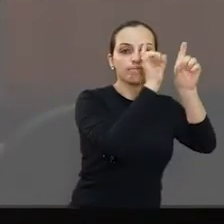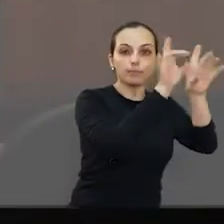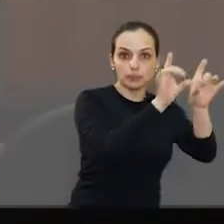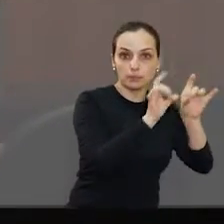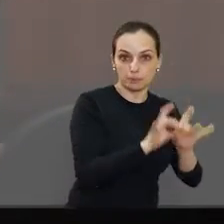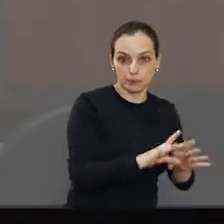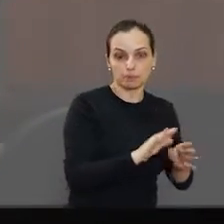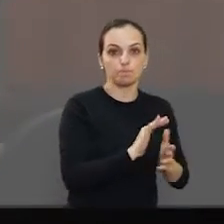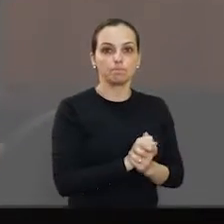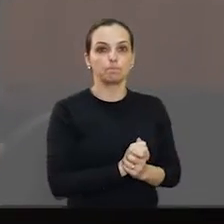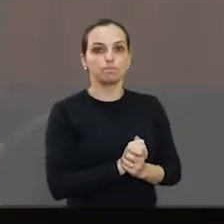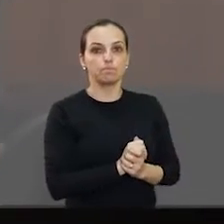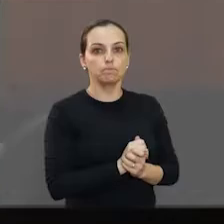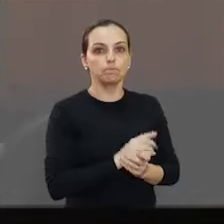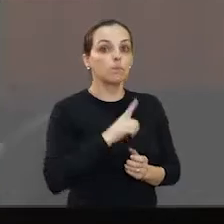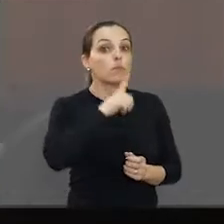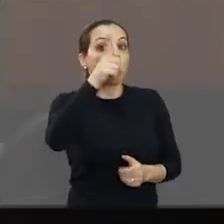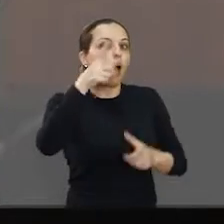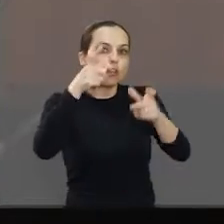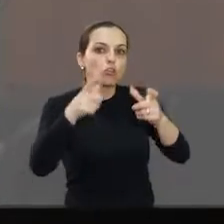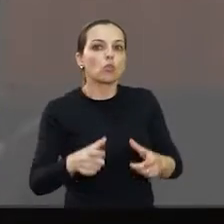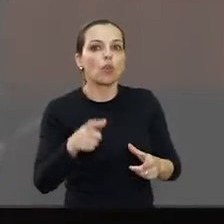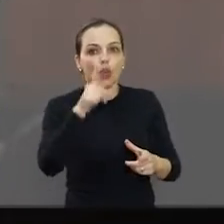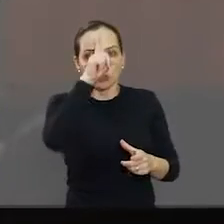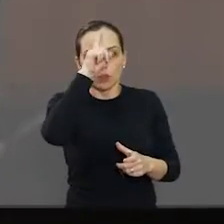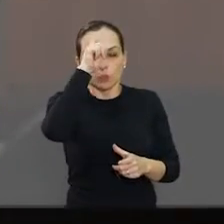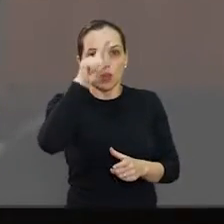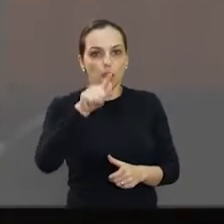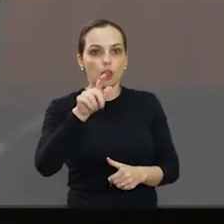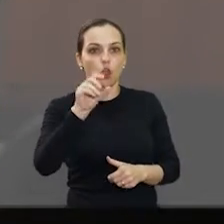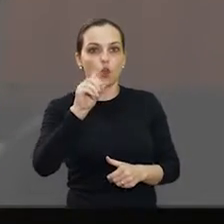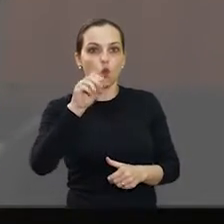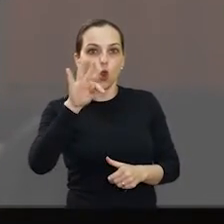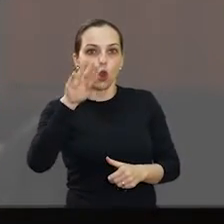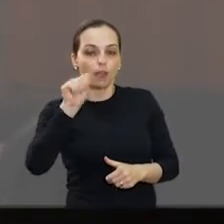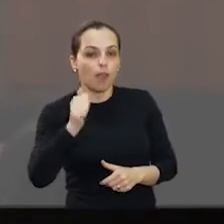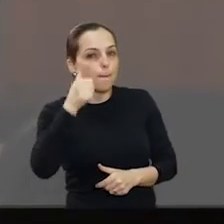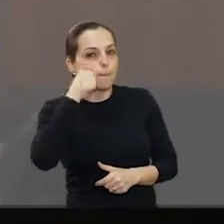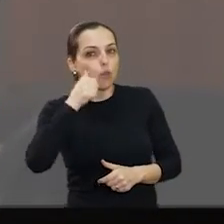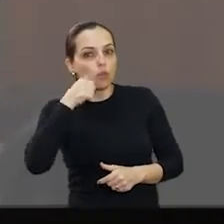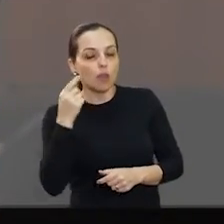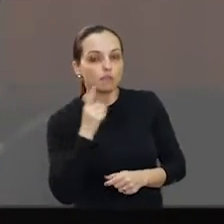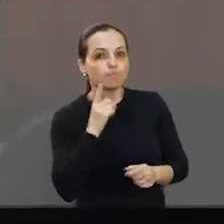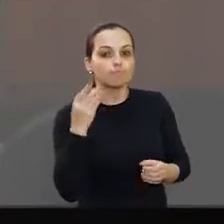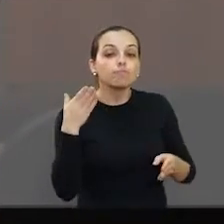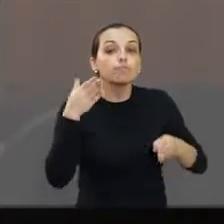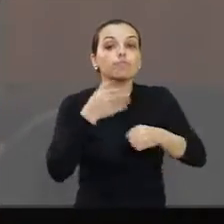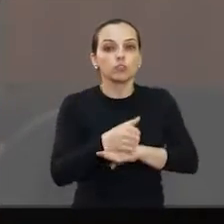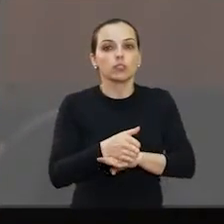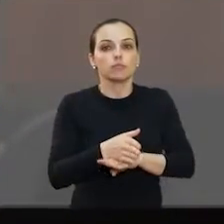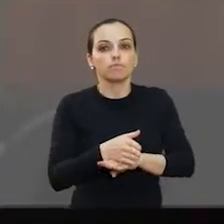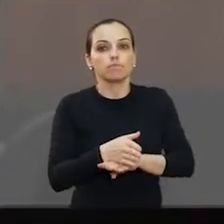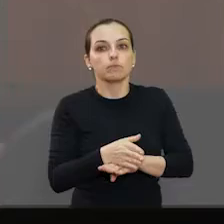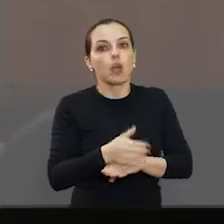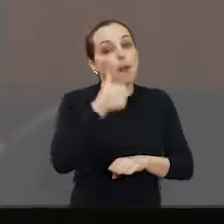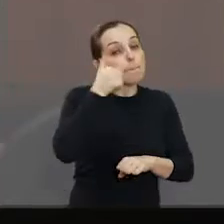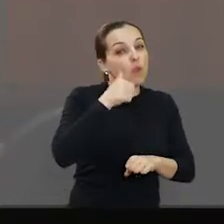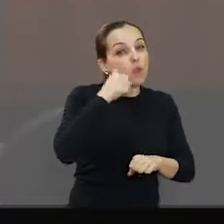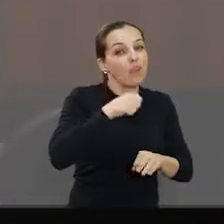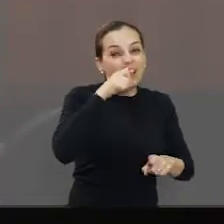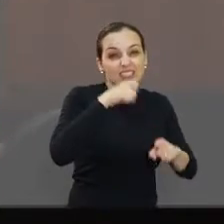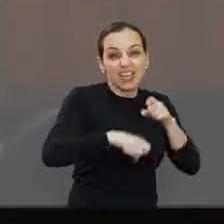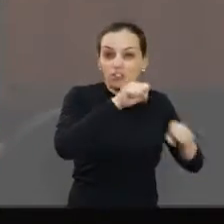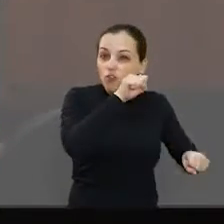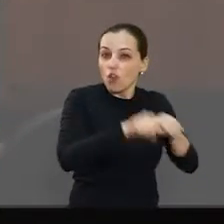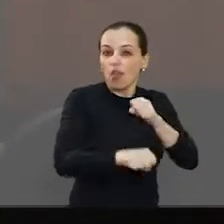a gente mantém um certo padrão, né, no número de atendimentos na maternidade. O que chega para a gente não são muitos,